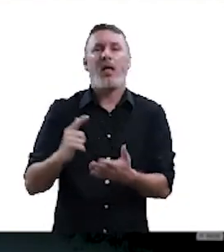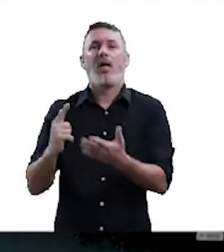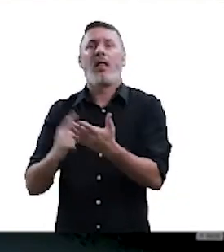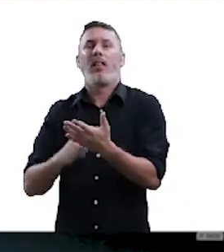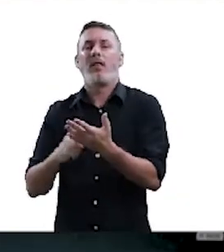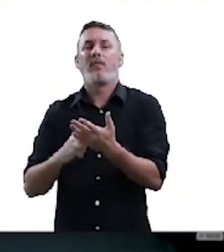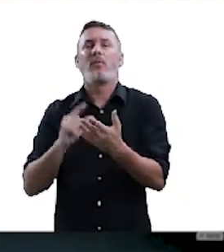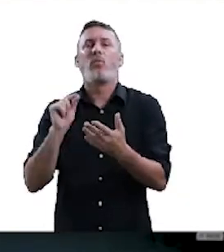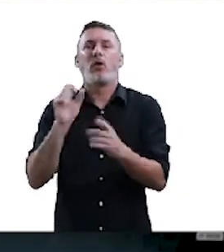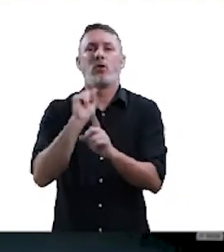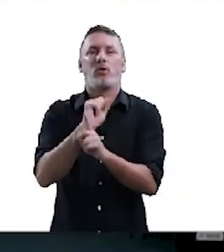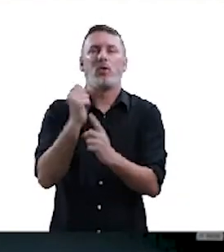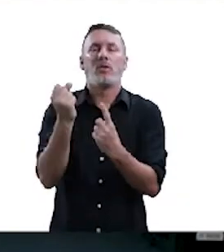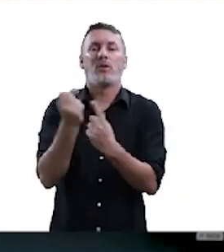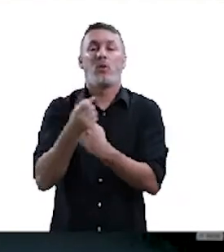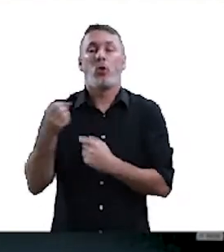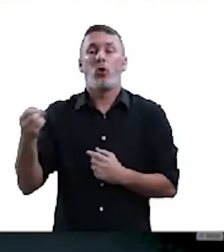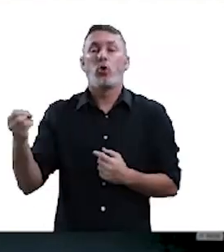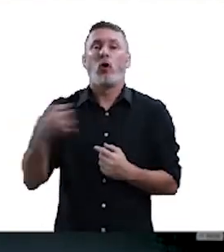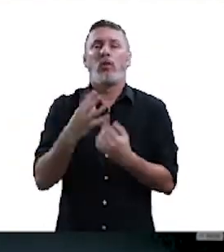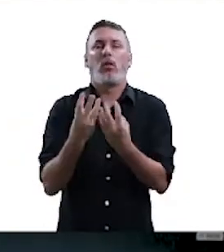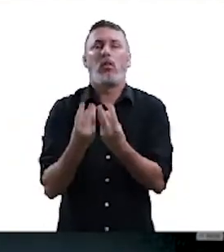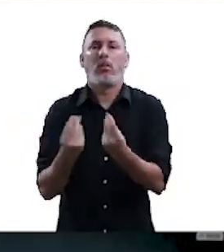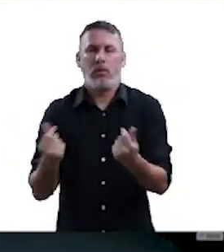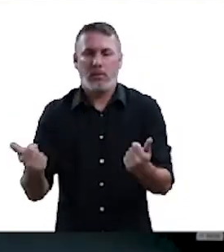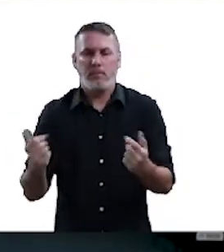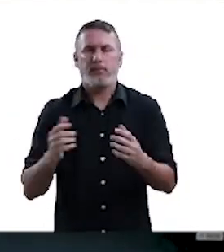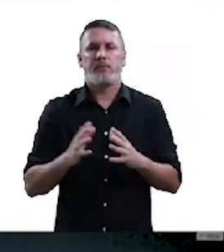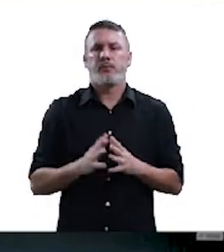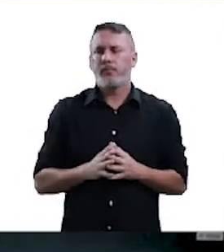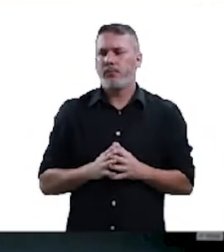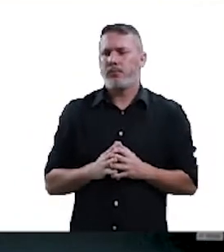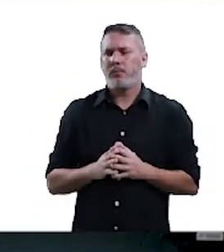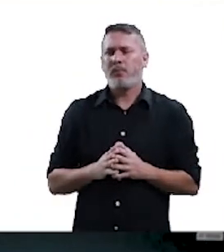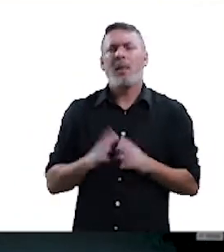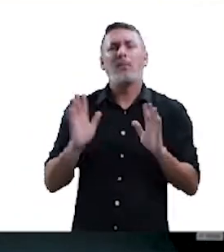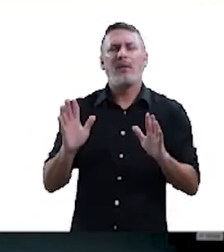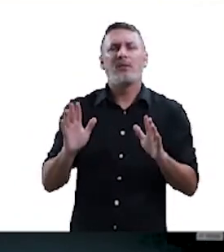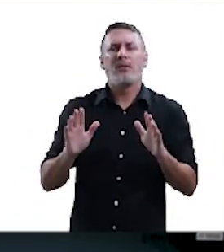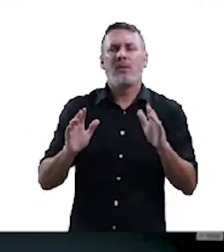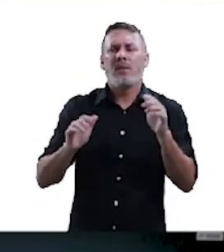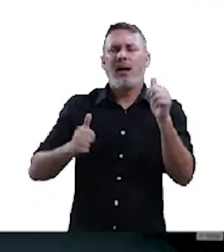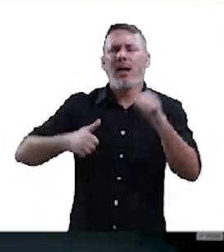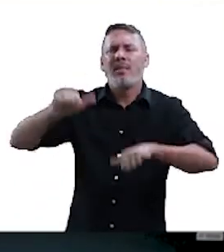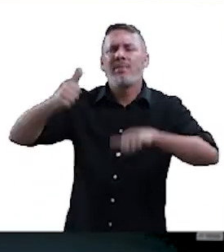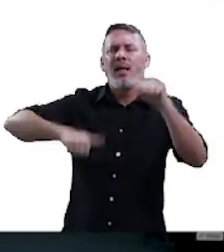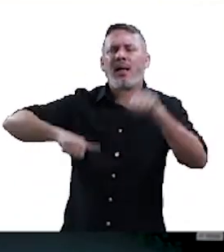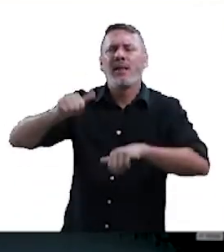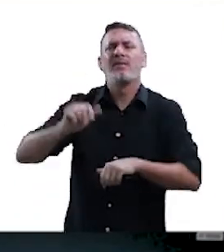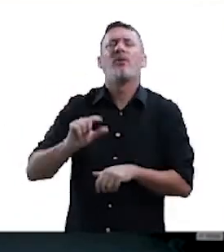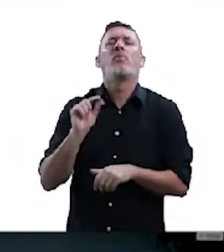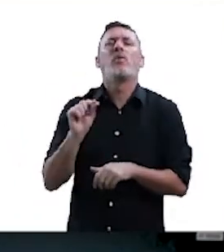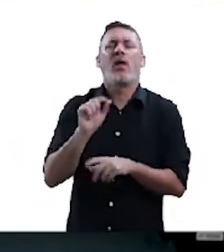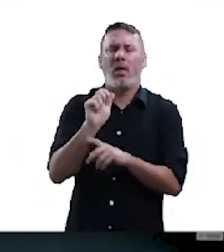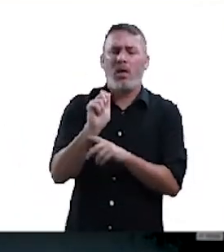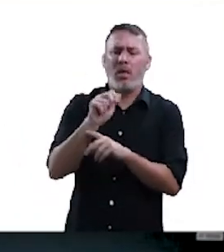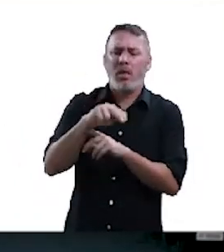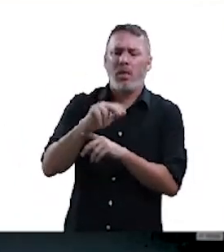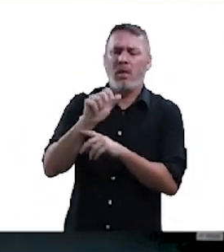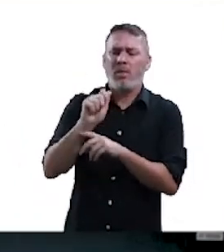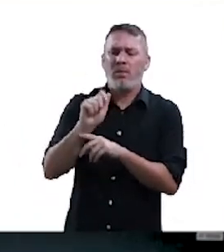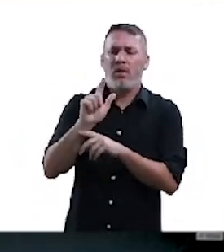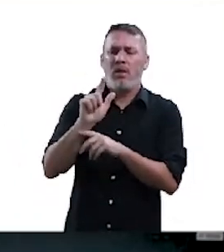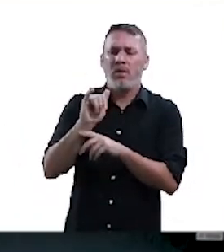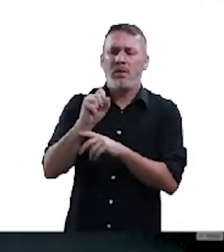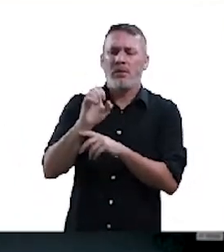Perfeito, queridos. O que é a análise, professor? Eu apresentei o meu tópico frasal. Show.